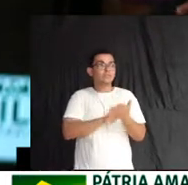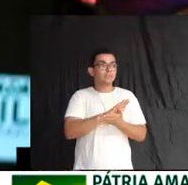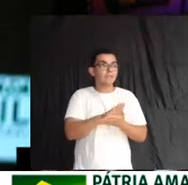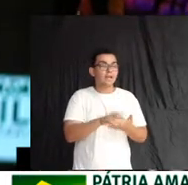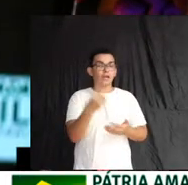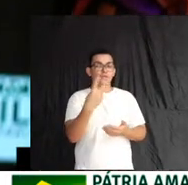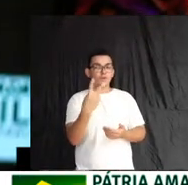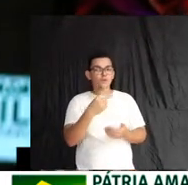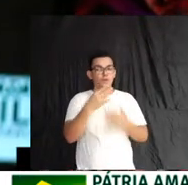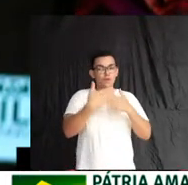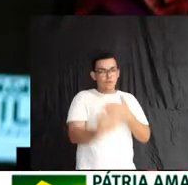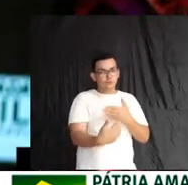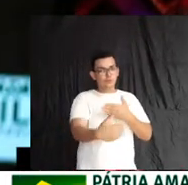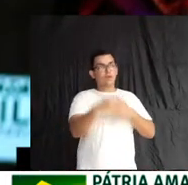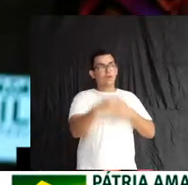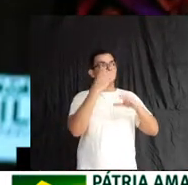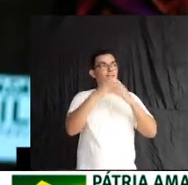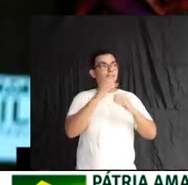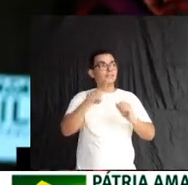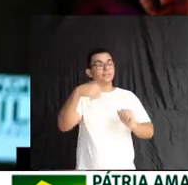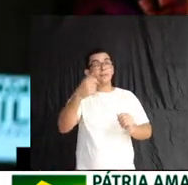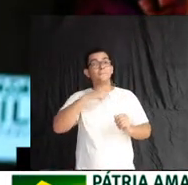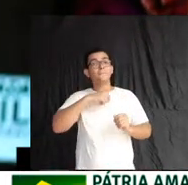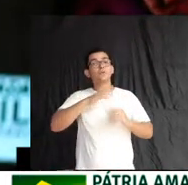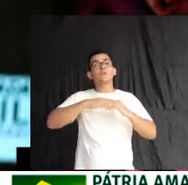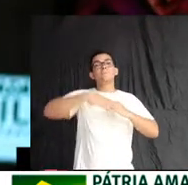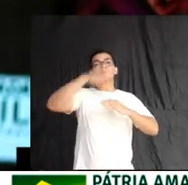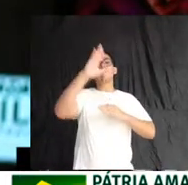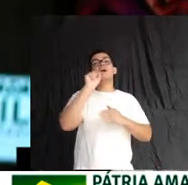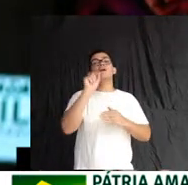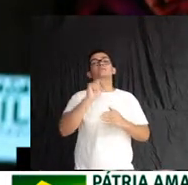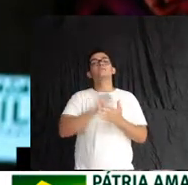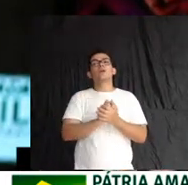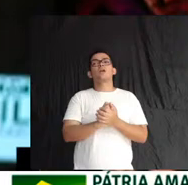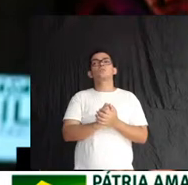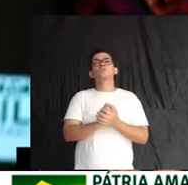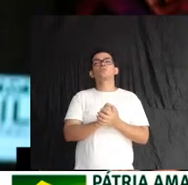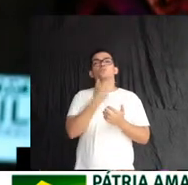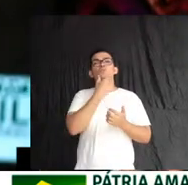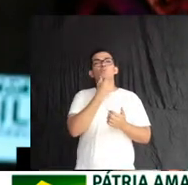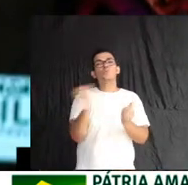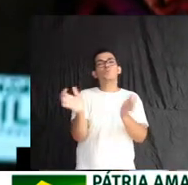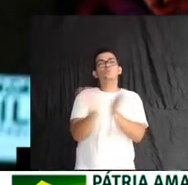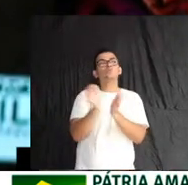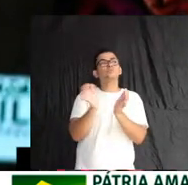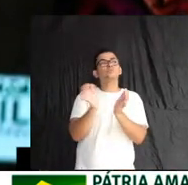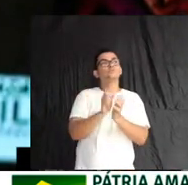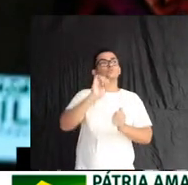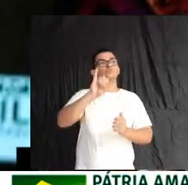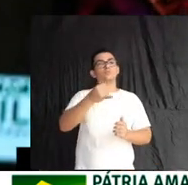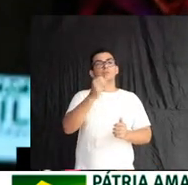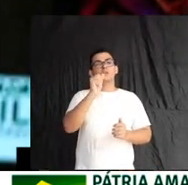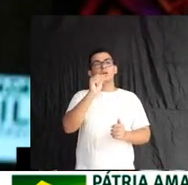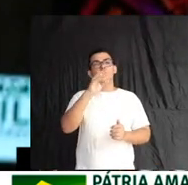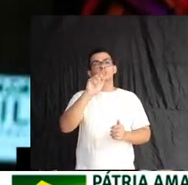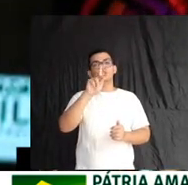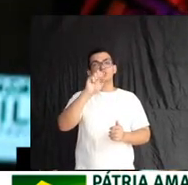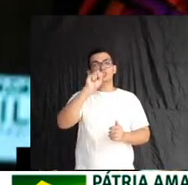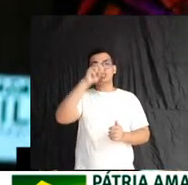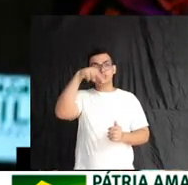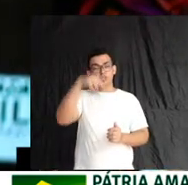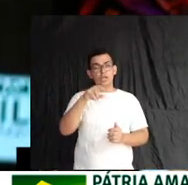chuva, a gente vai seguindo aqui. Depois da gente tem mais. É Jackson? É o Jackson Lima. Jackson Lima e